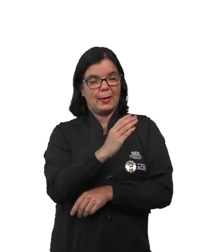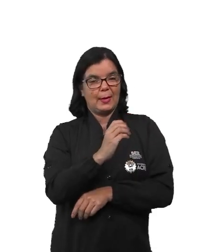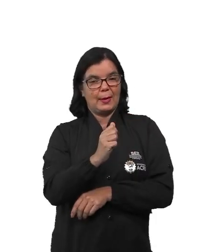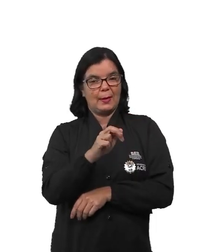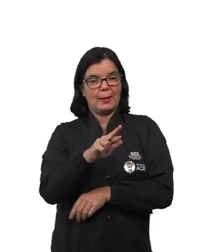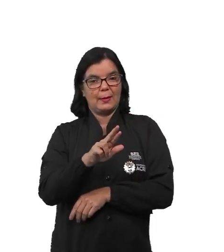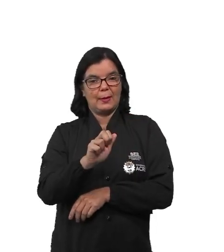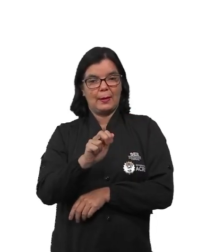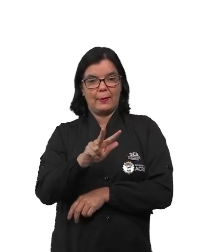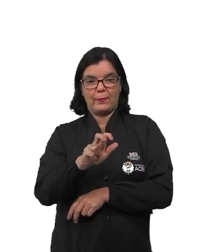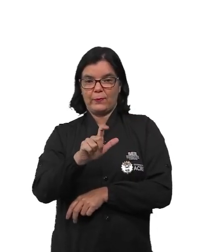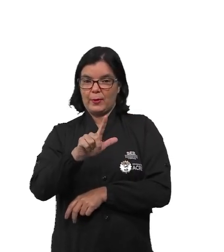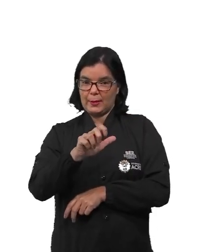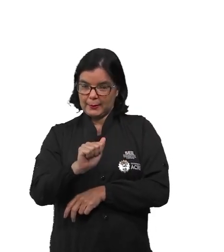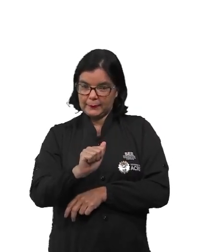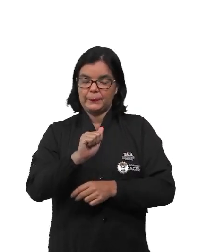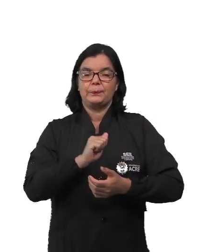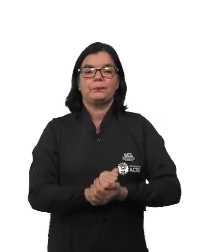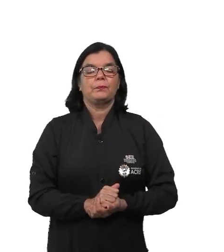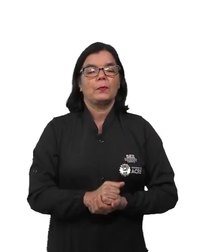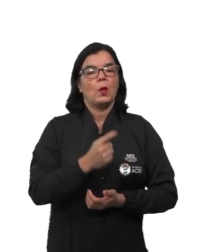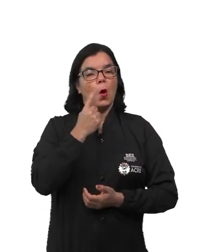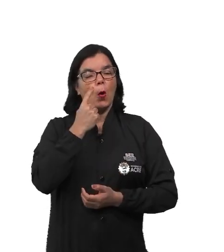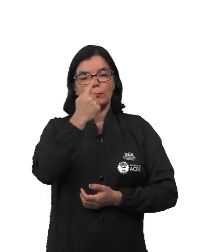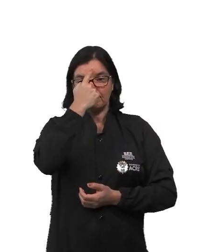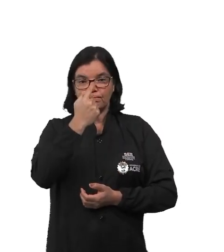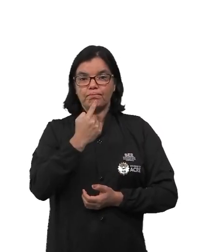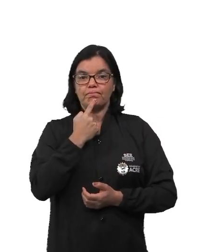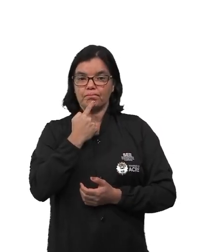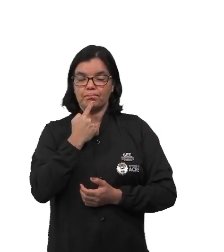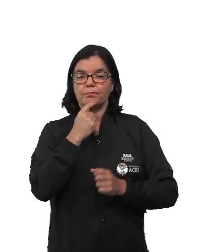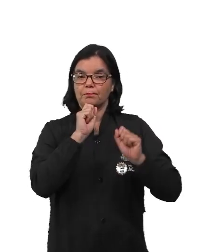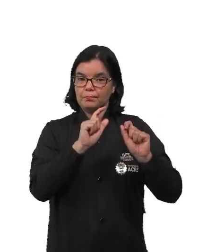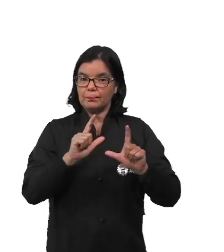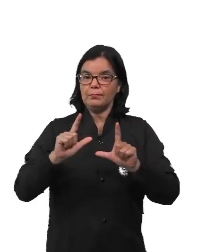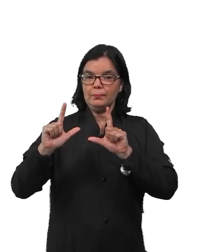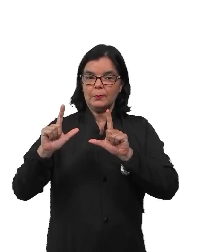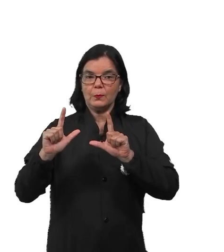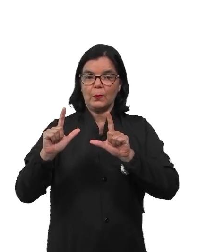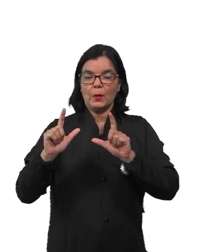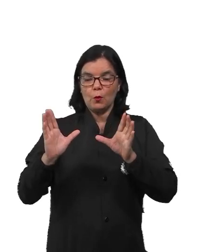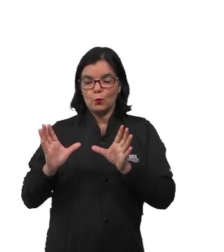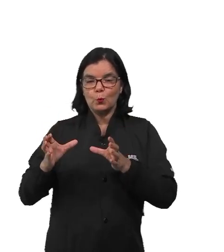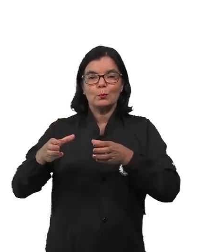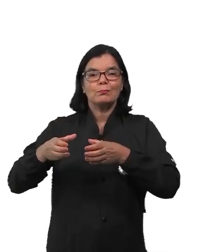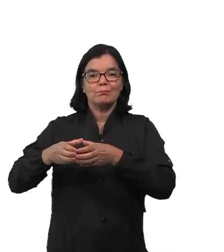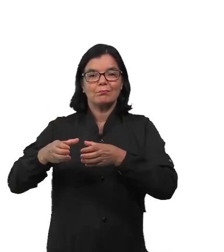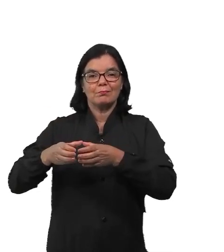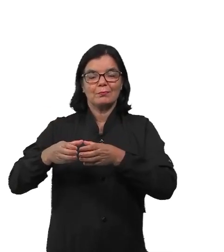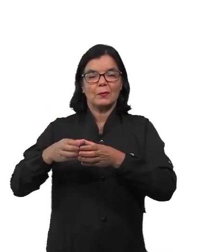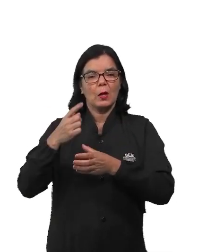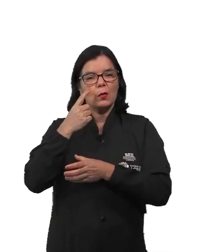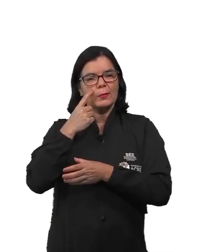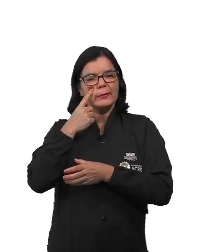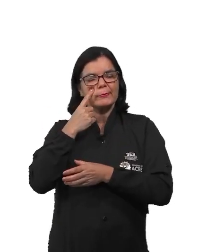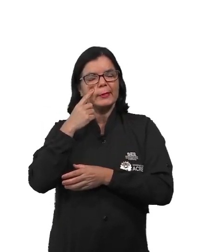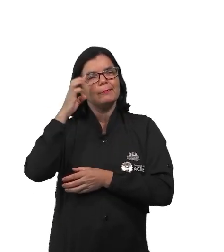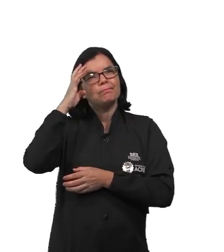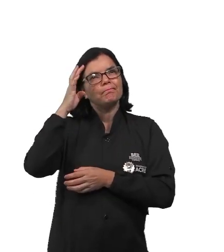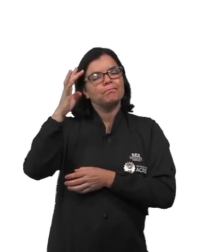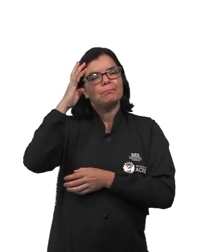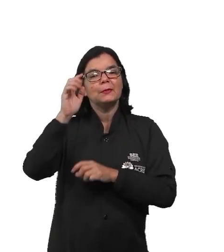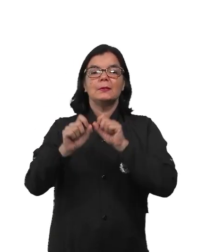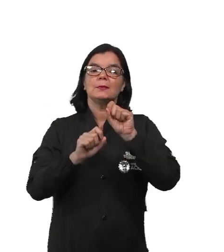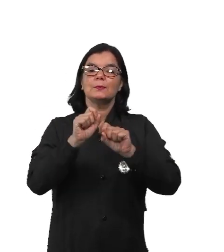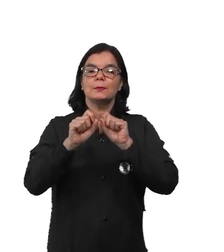a caravela. Olha só a imagem, pessoal. Tá vendo essa imagem de uma colônia? Quando você olha para ela, você imagina o